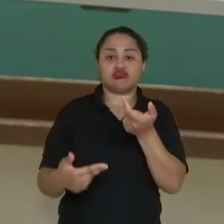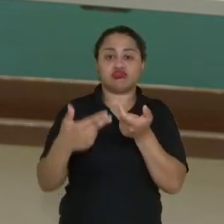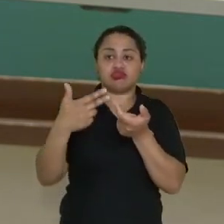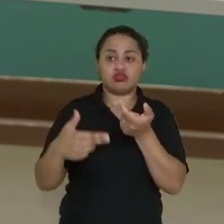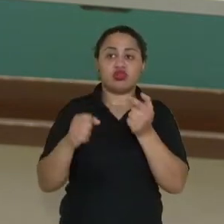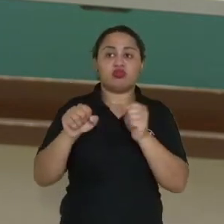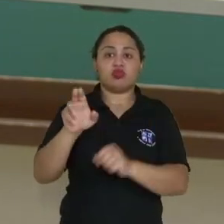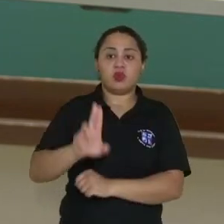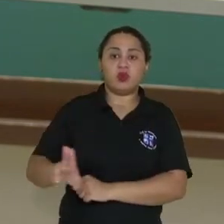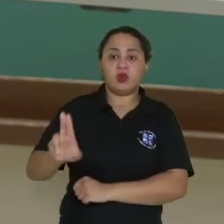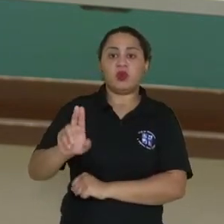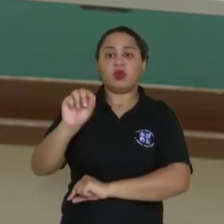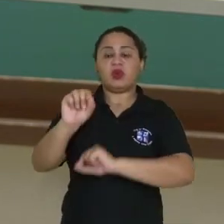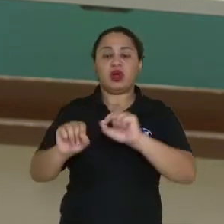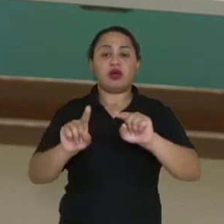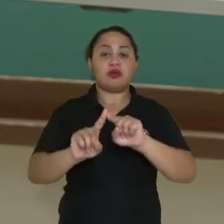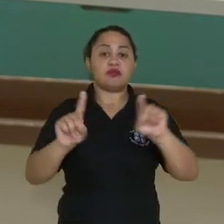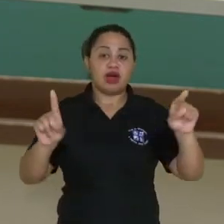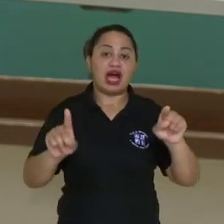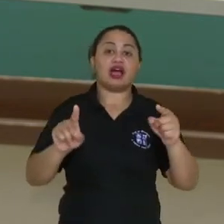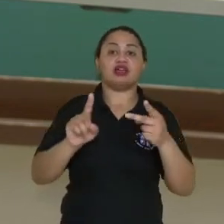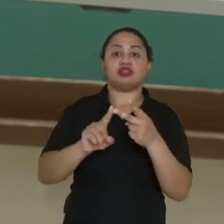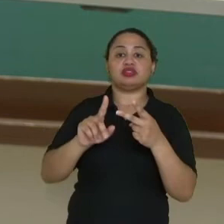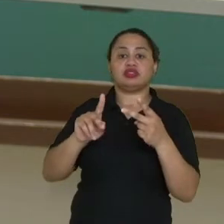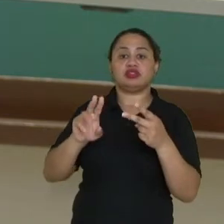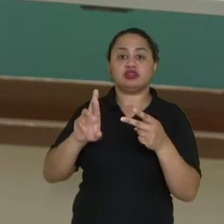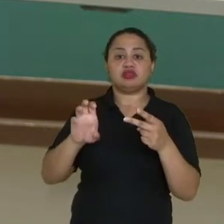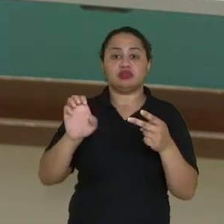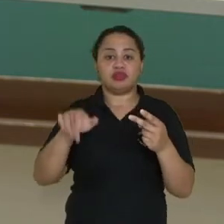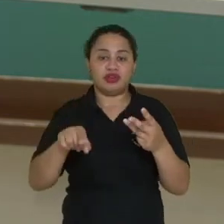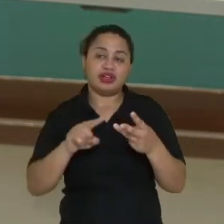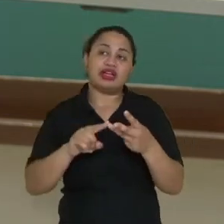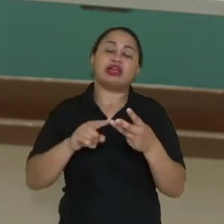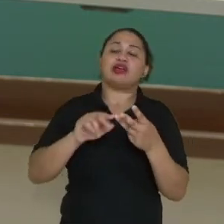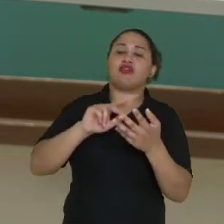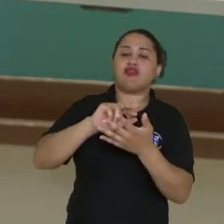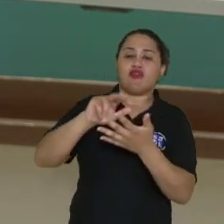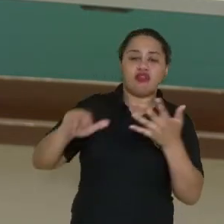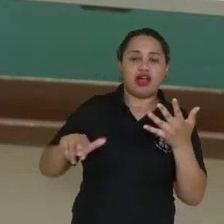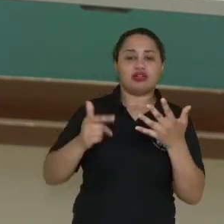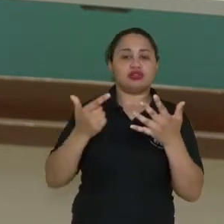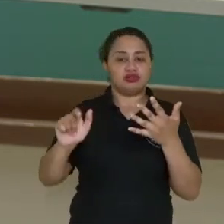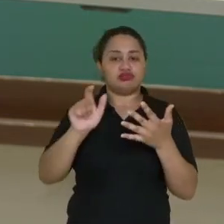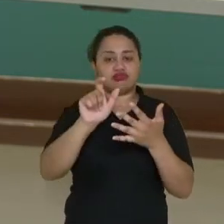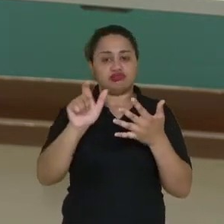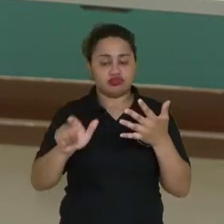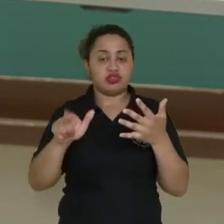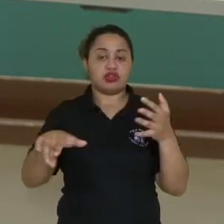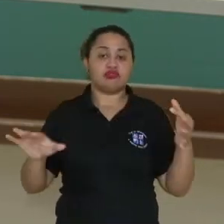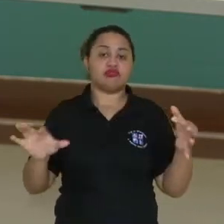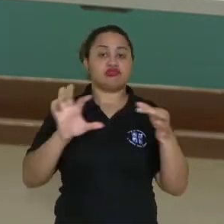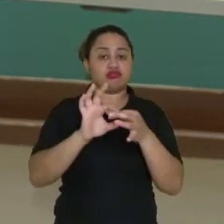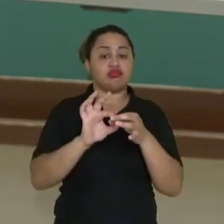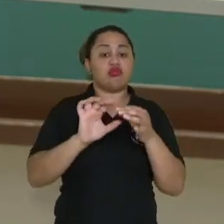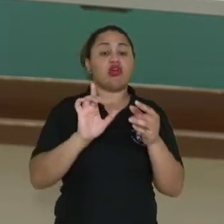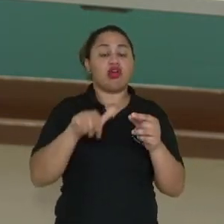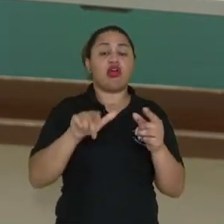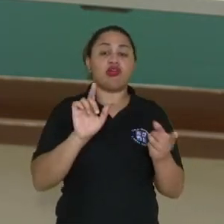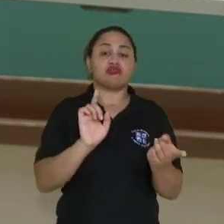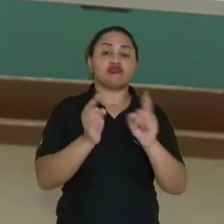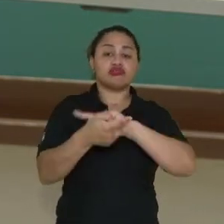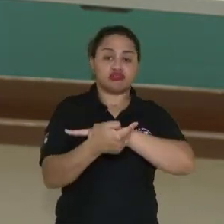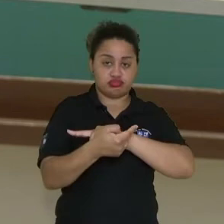ser utilizados como mas, porém, todavia, no entanto, contudo, entretanto, que são as nossas conjunções